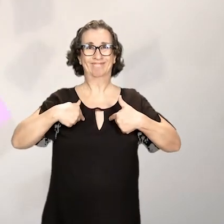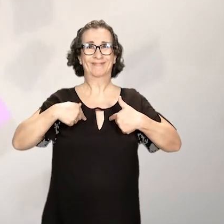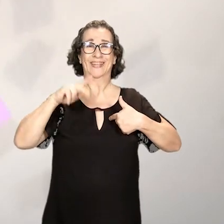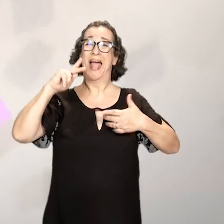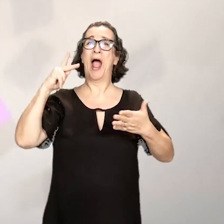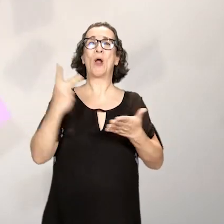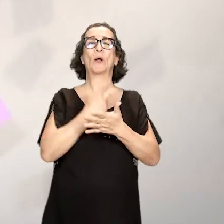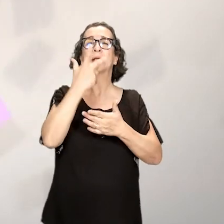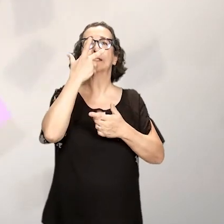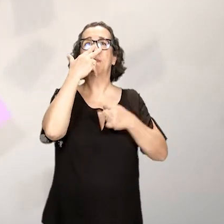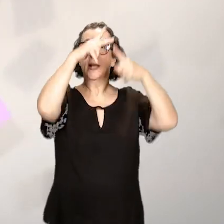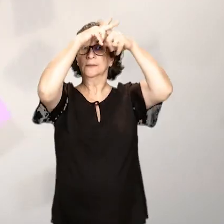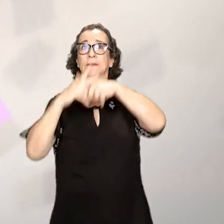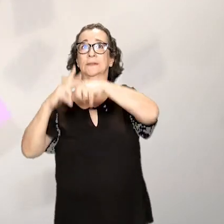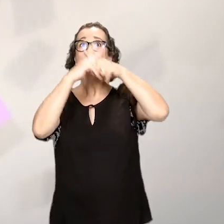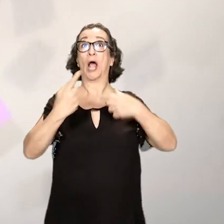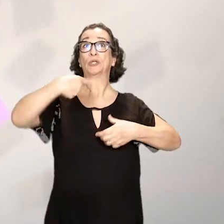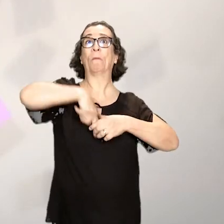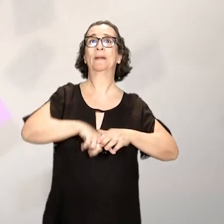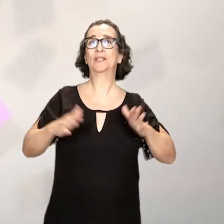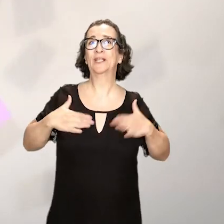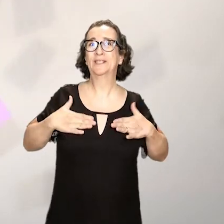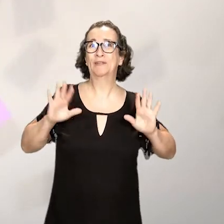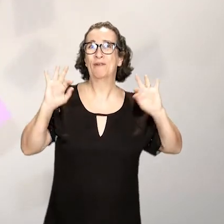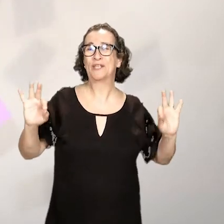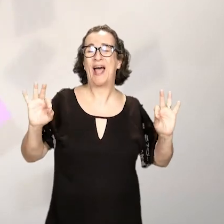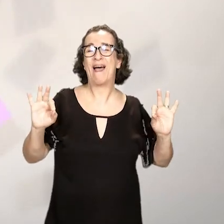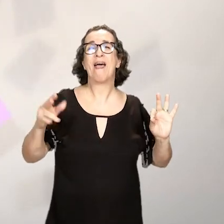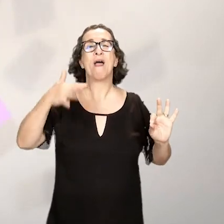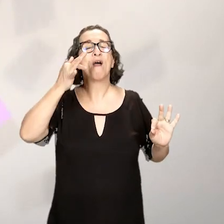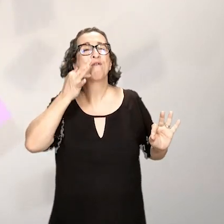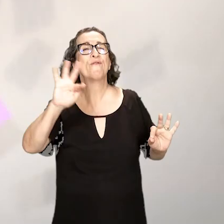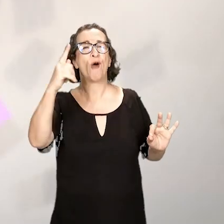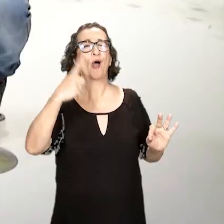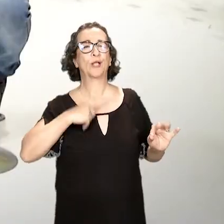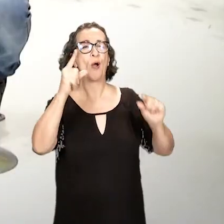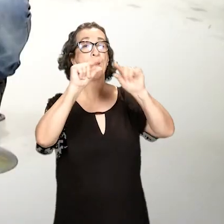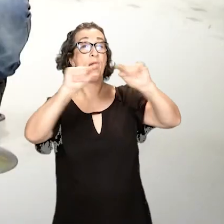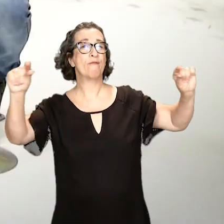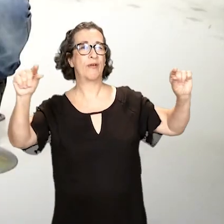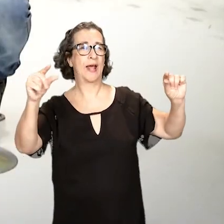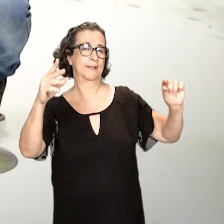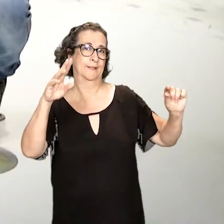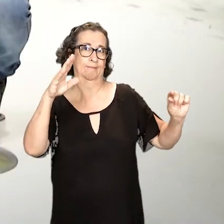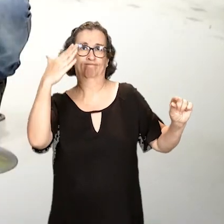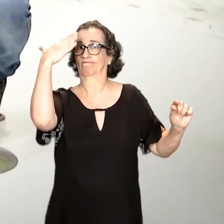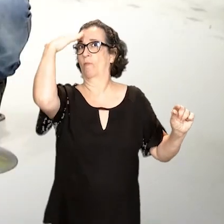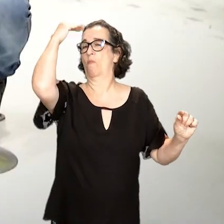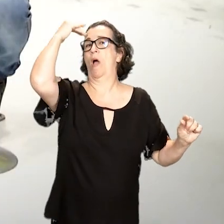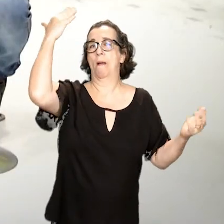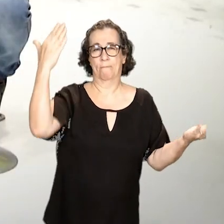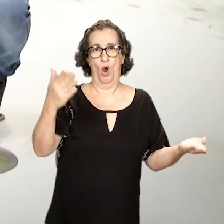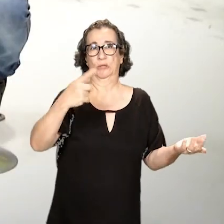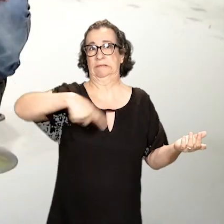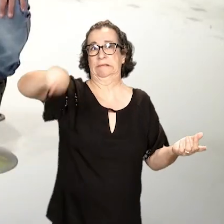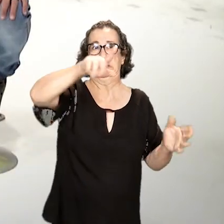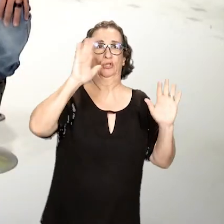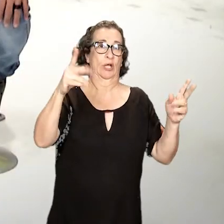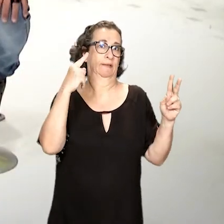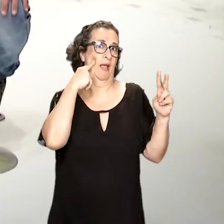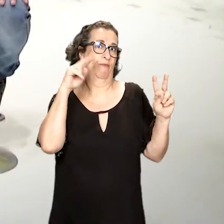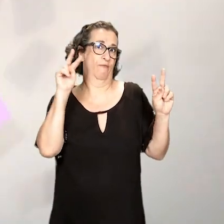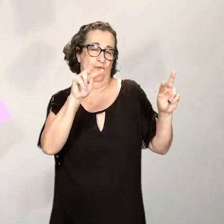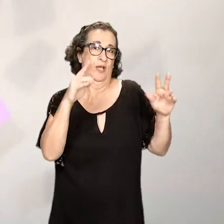que acontece uma retificação subjetivo é fróide também tem uma frase muito clássica todo mundo já deve ter escutado